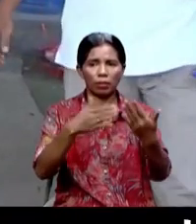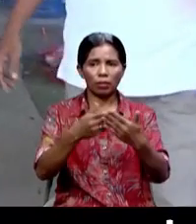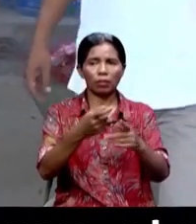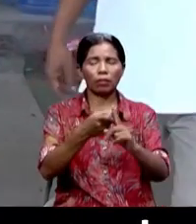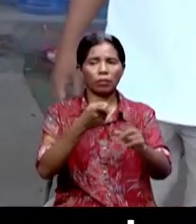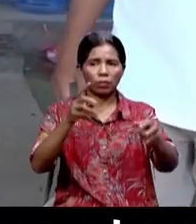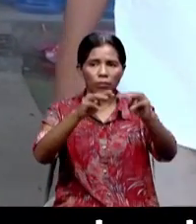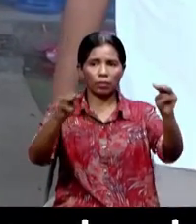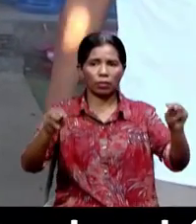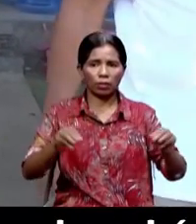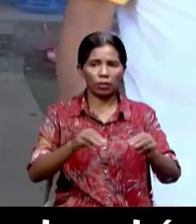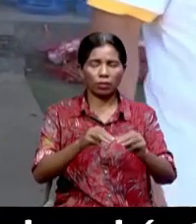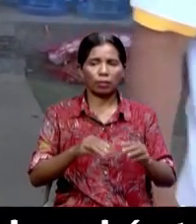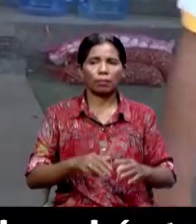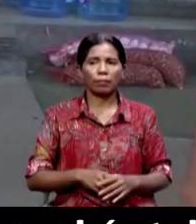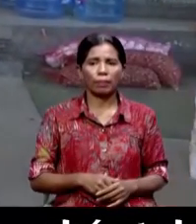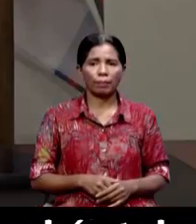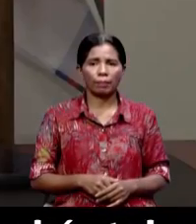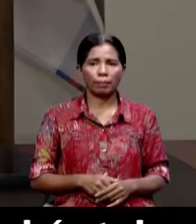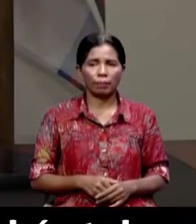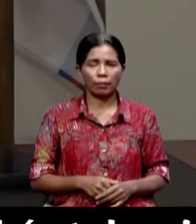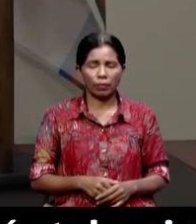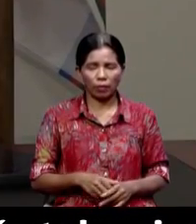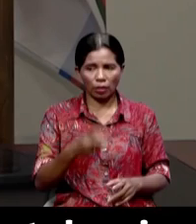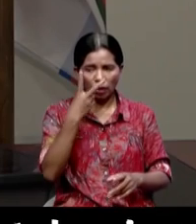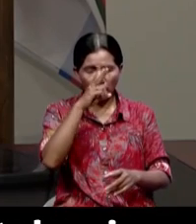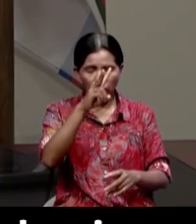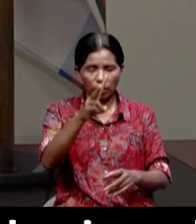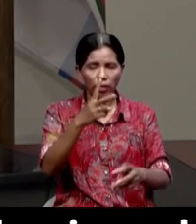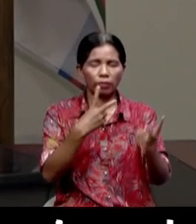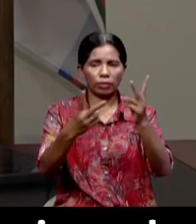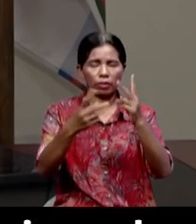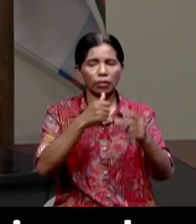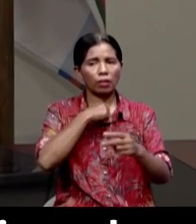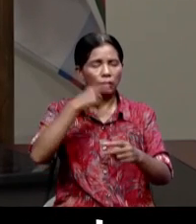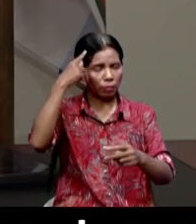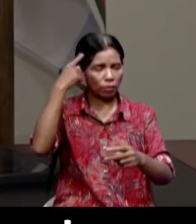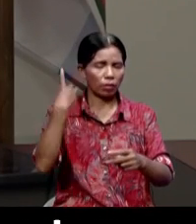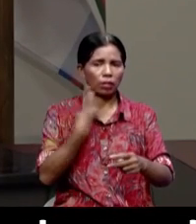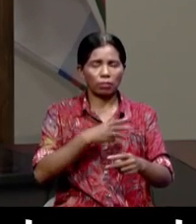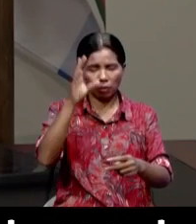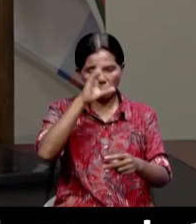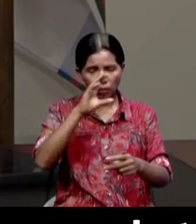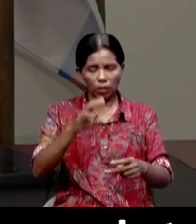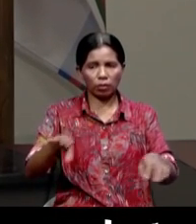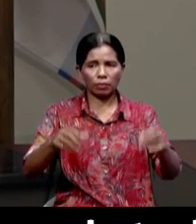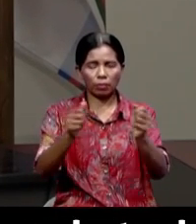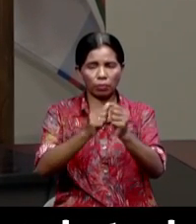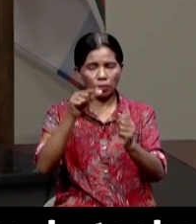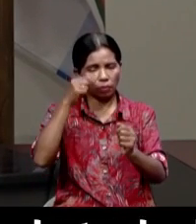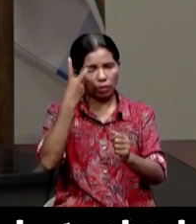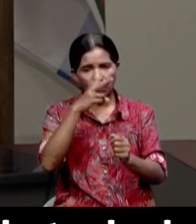russi município. Durante visita a sua santidade Papa Francisco né aí da minha bucala serviço muito governo de